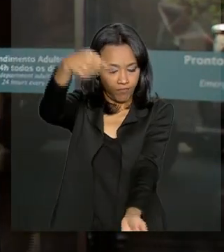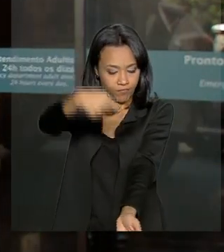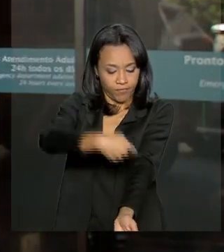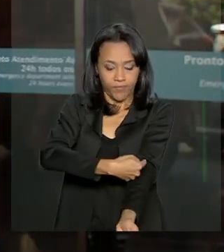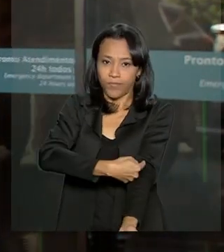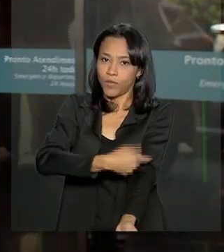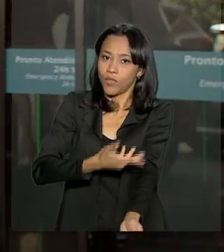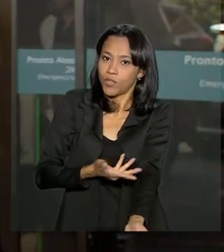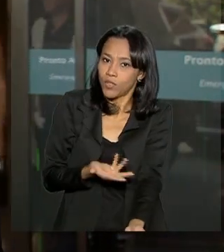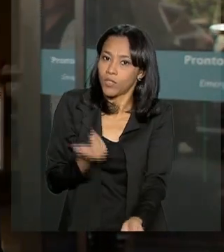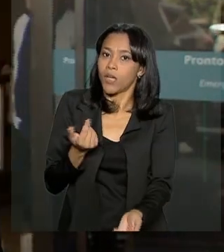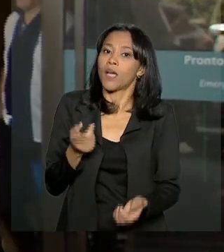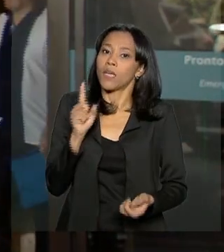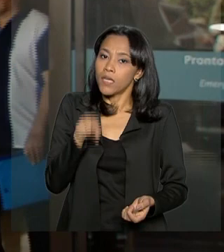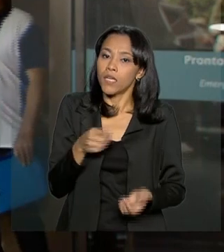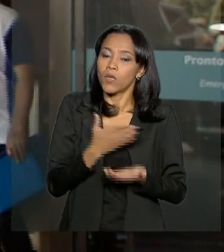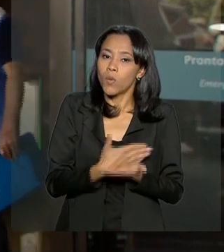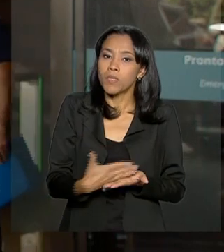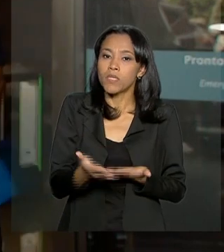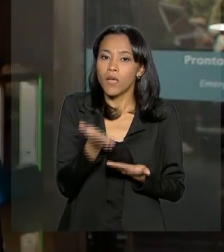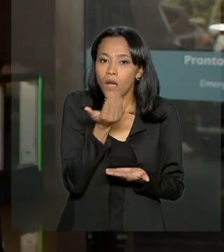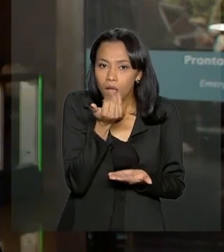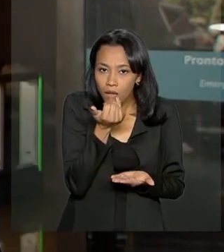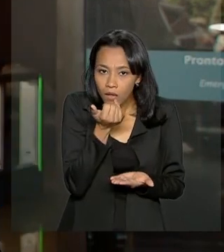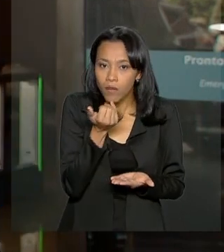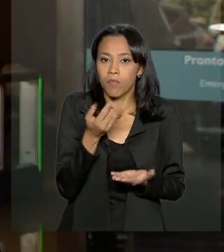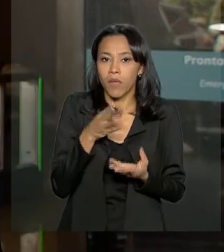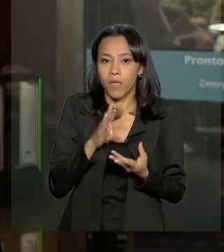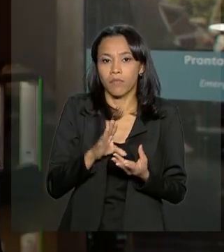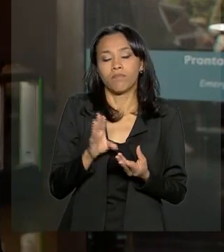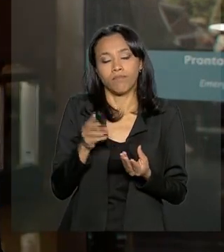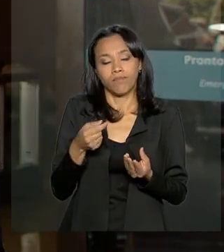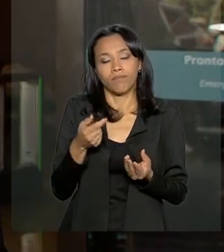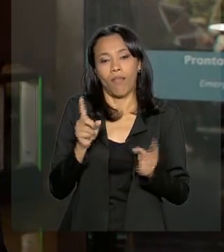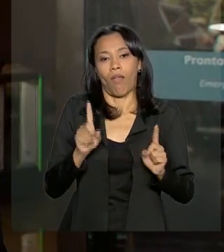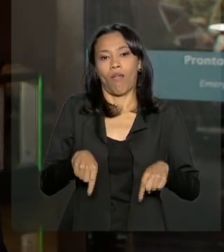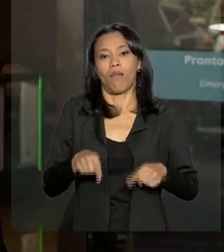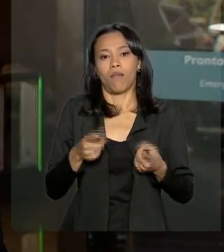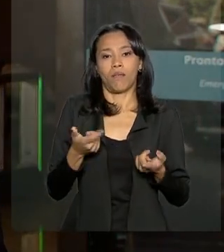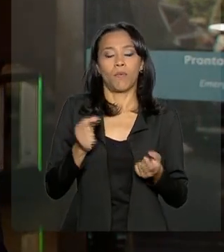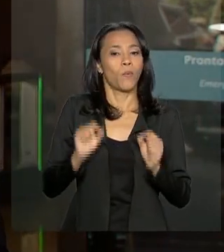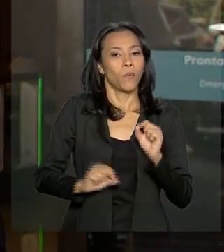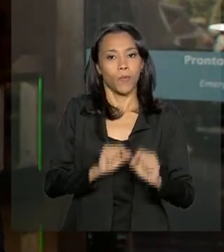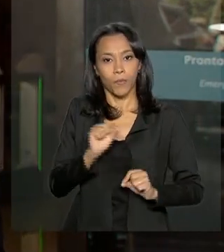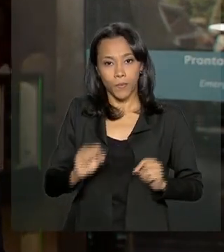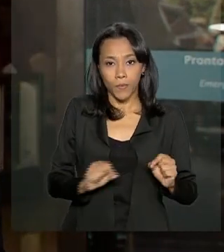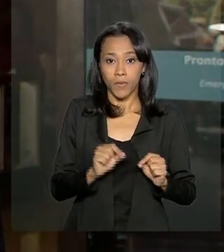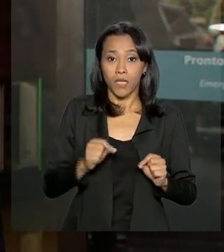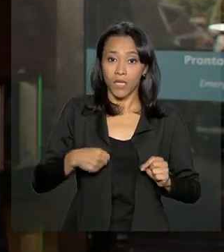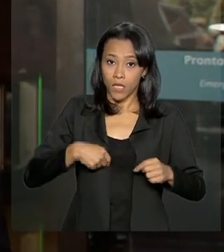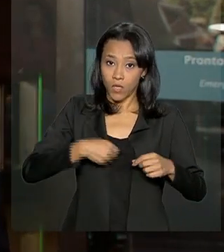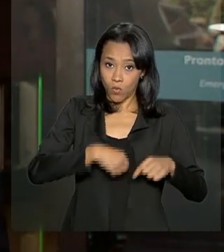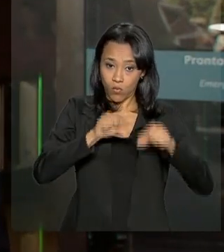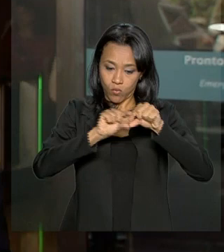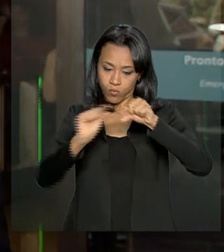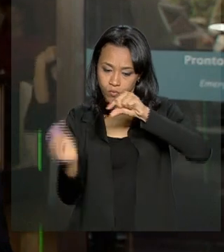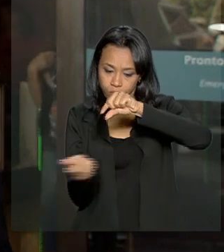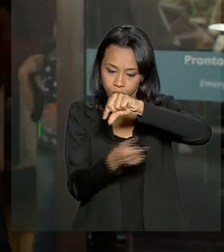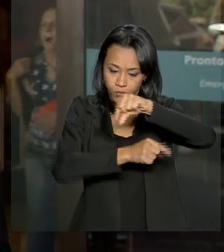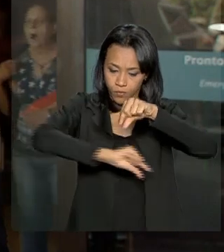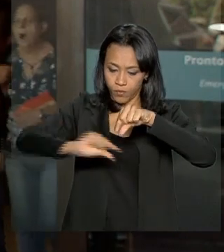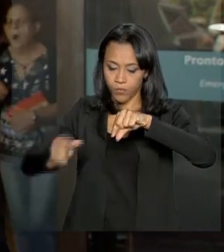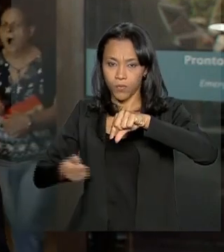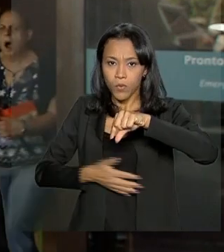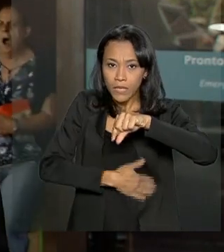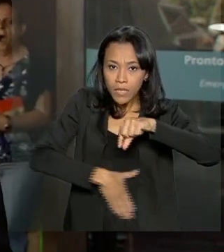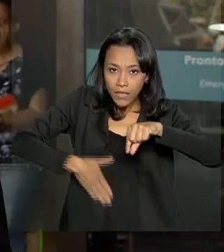e introduzir alimentos cada vez mais sólidos, justamente para que o trato intestinal volte a